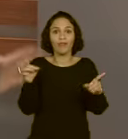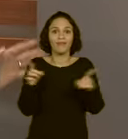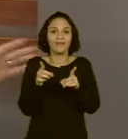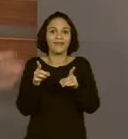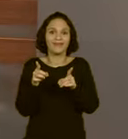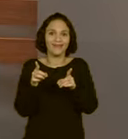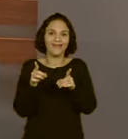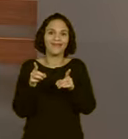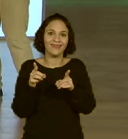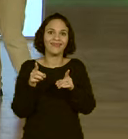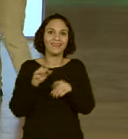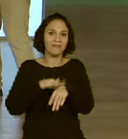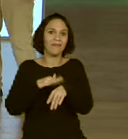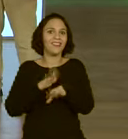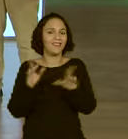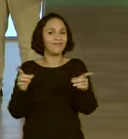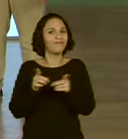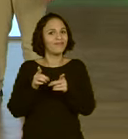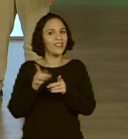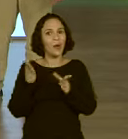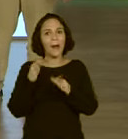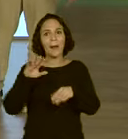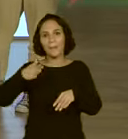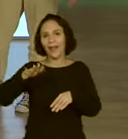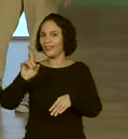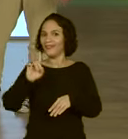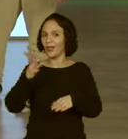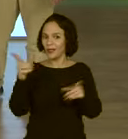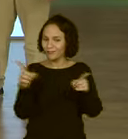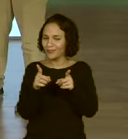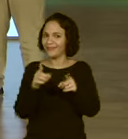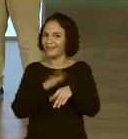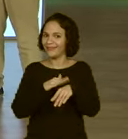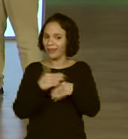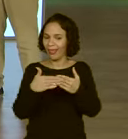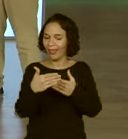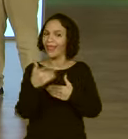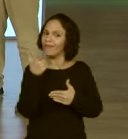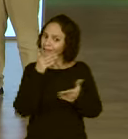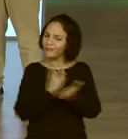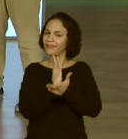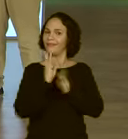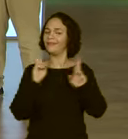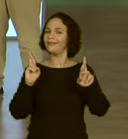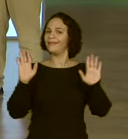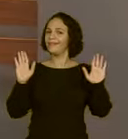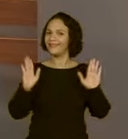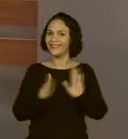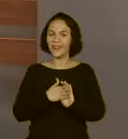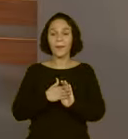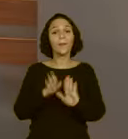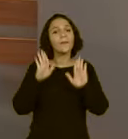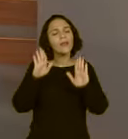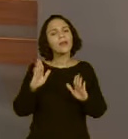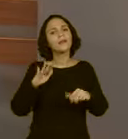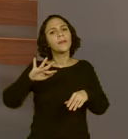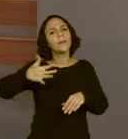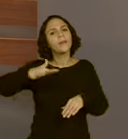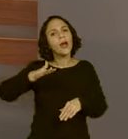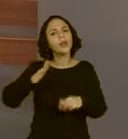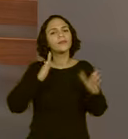prazo, né? Isso, exatamente. Ele já não é de médio prazo. Mas, por exemplo, de médio prazo poderia